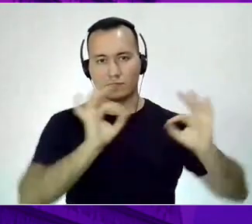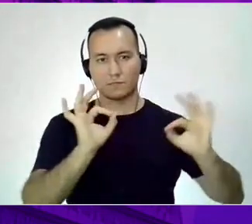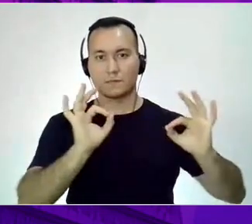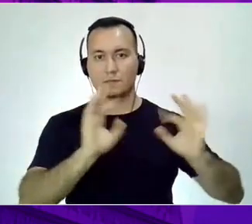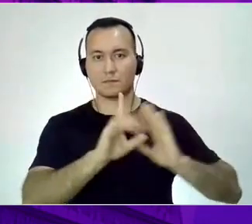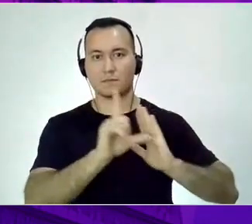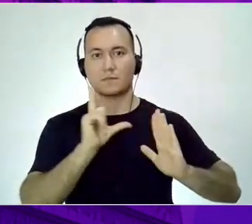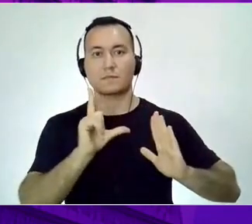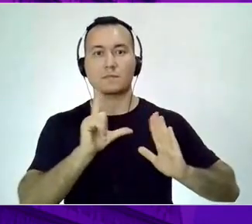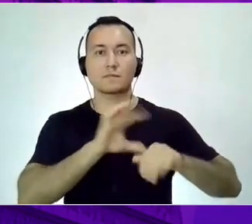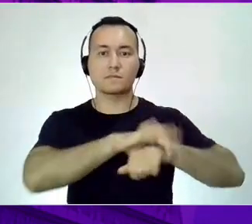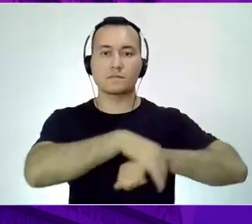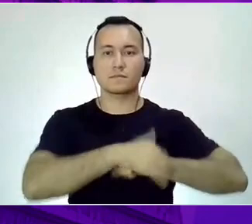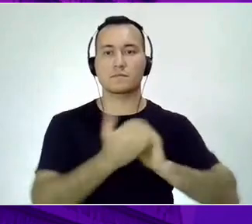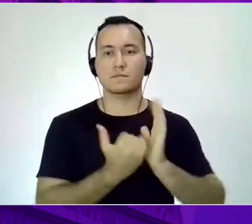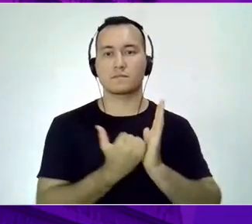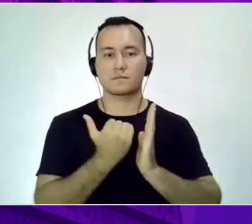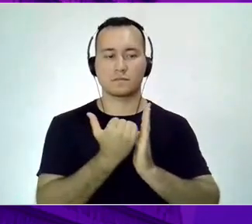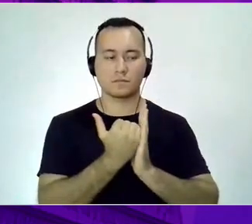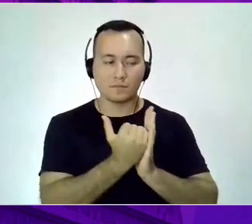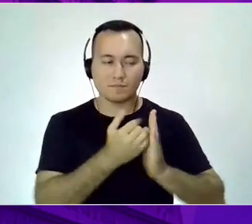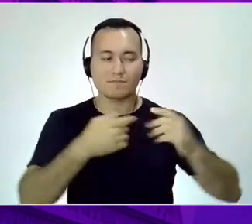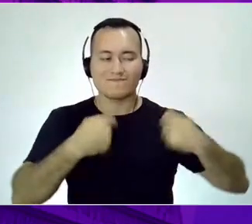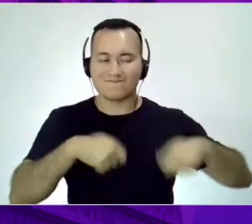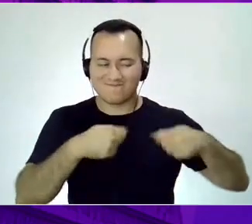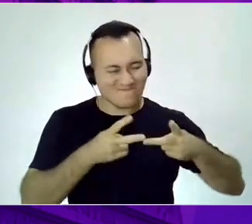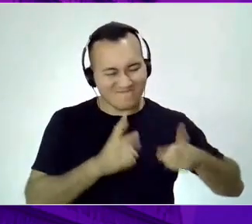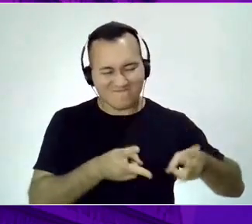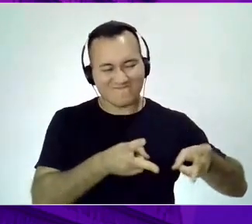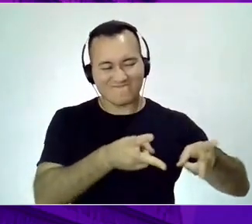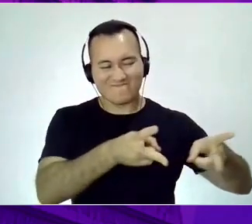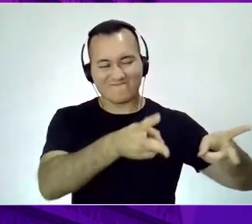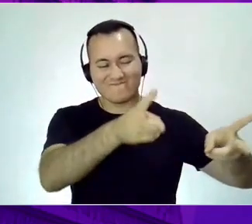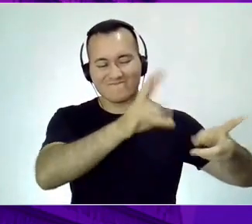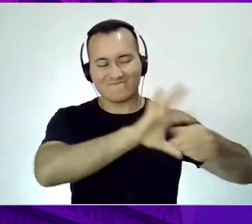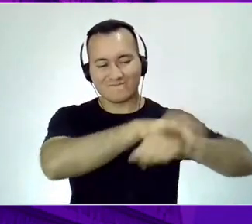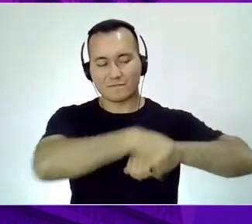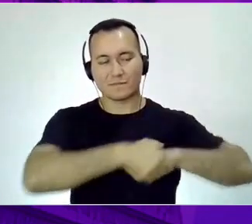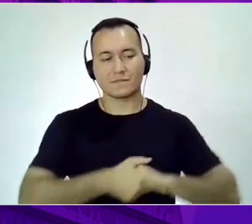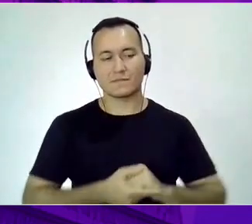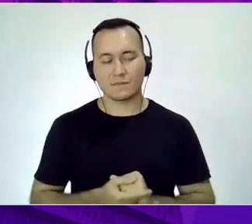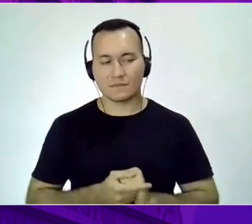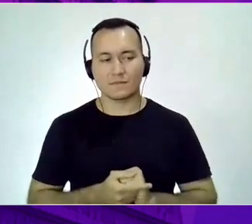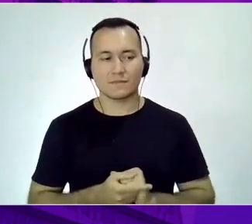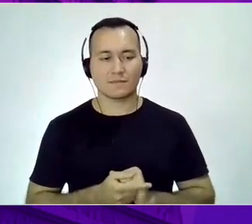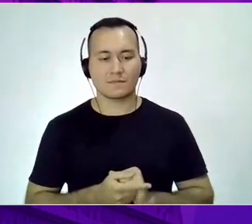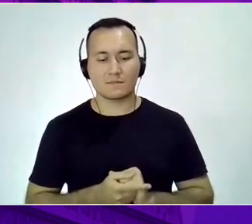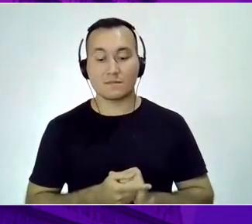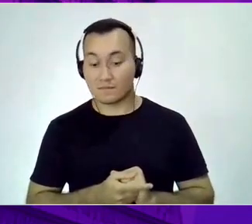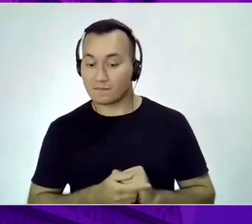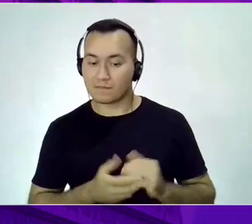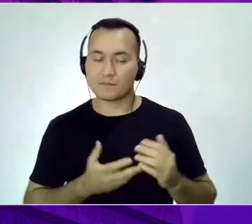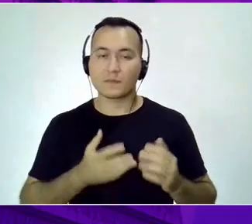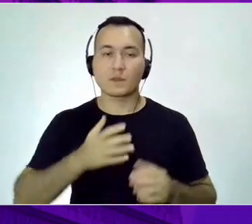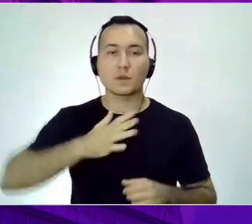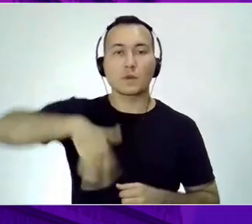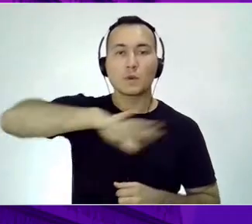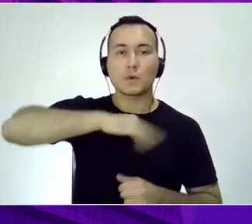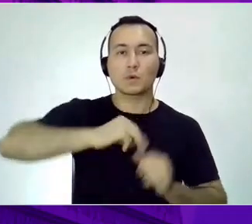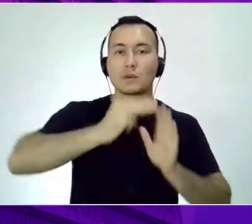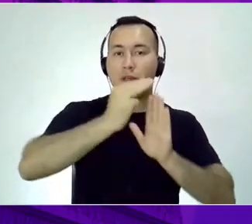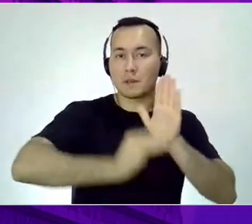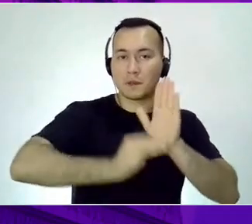tem o quanto ele de fato exercita o meu software nos seus limites, nas